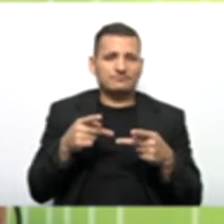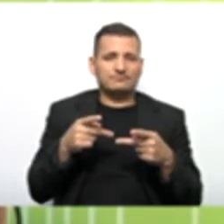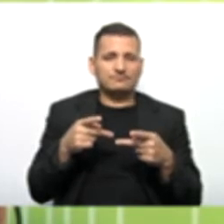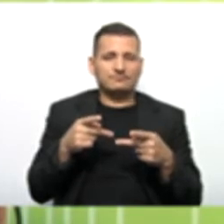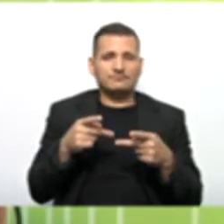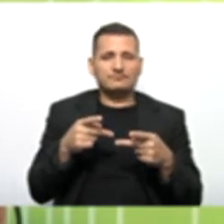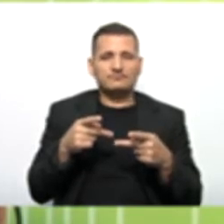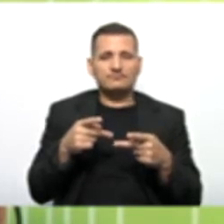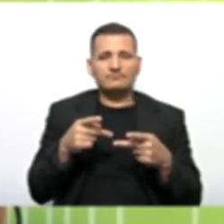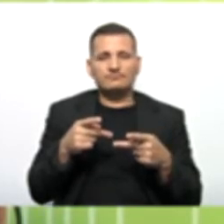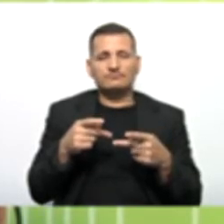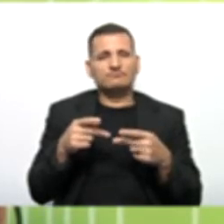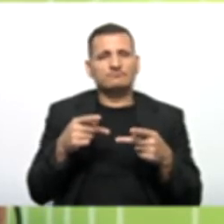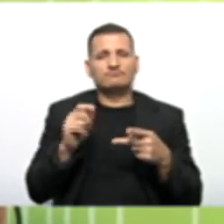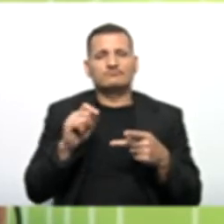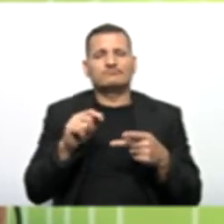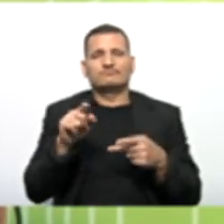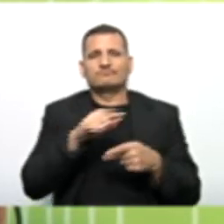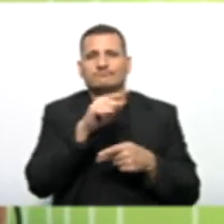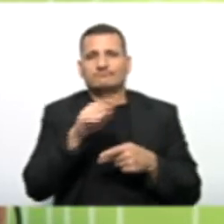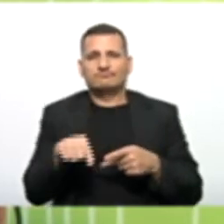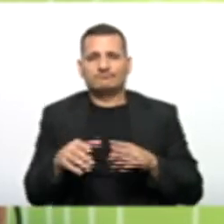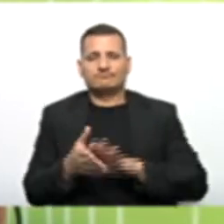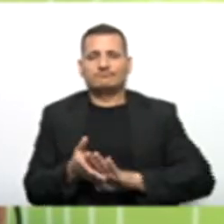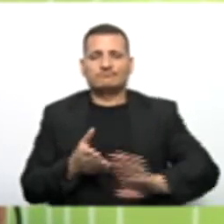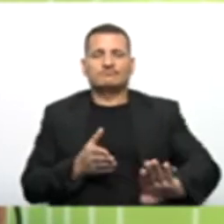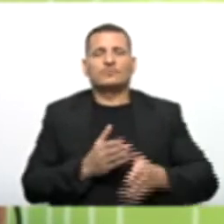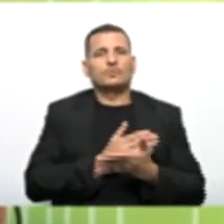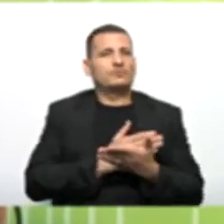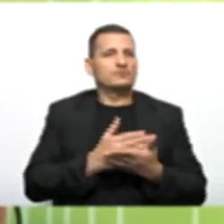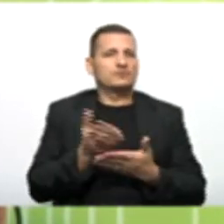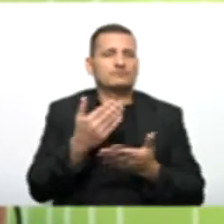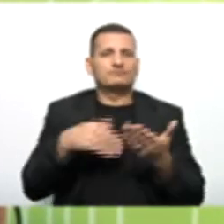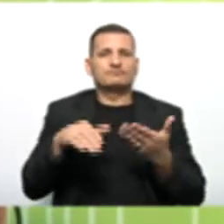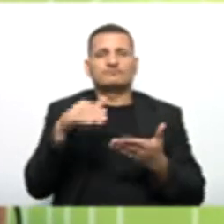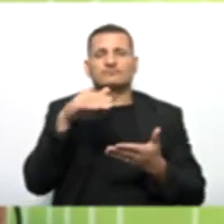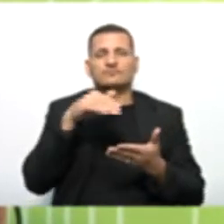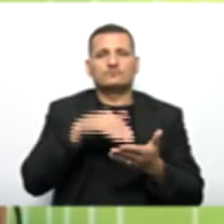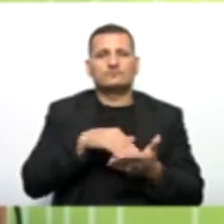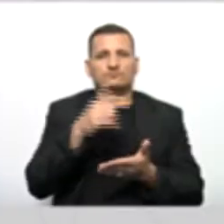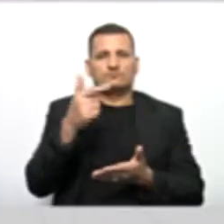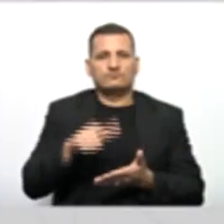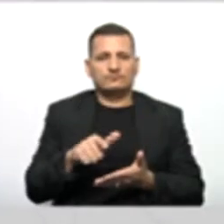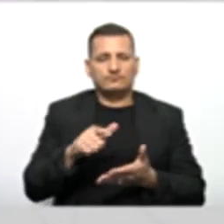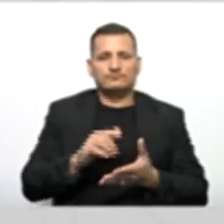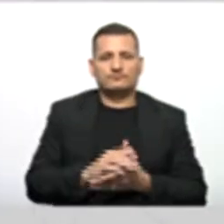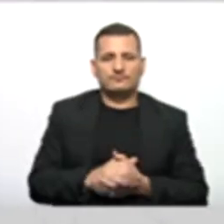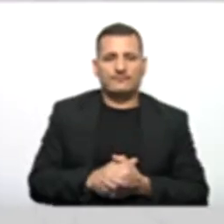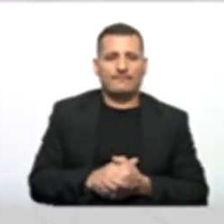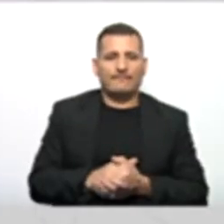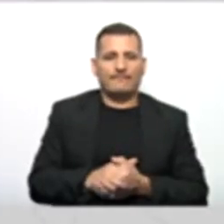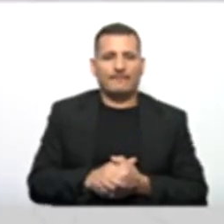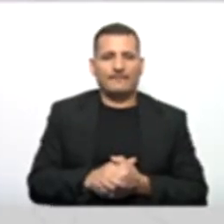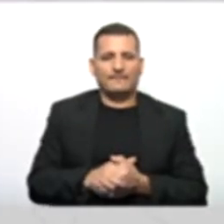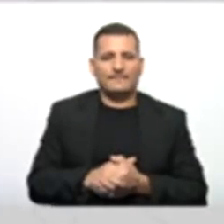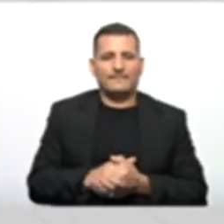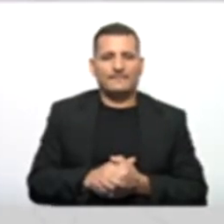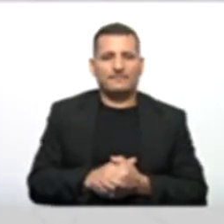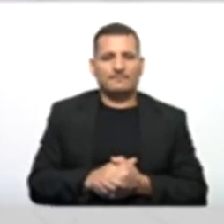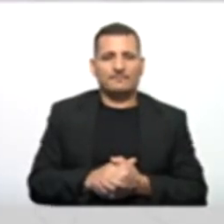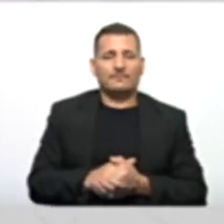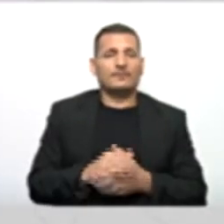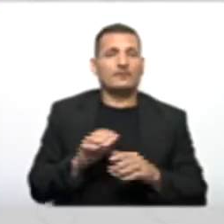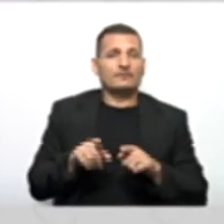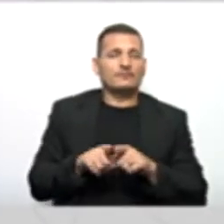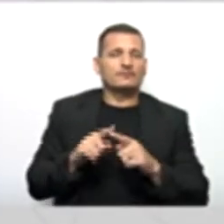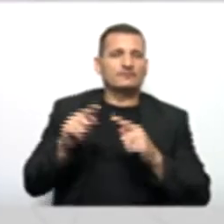boas práticas, a gente elimina ele e é melhor começar tudo realmente do zero novamente. Além disso, gente, finalizando o ciclo de